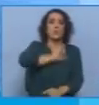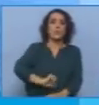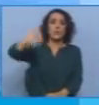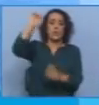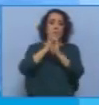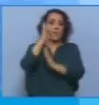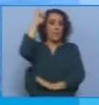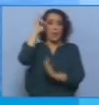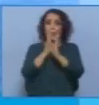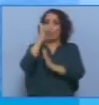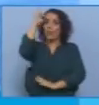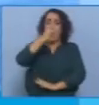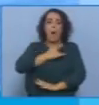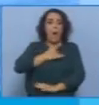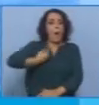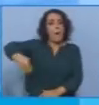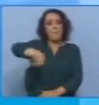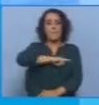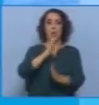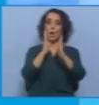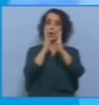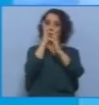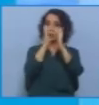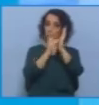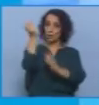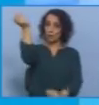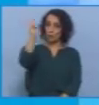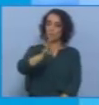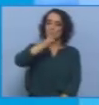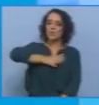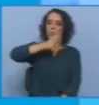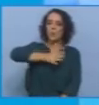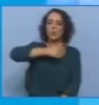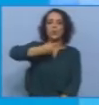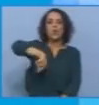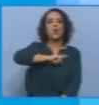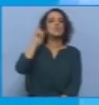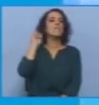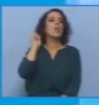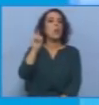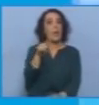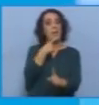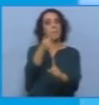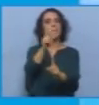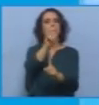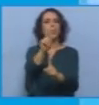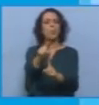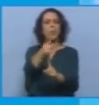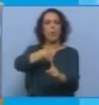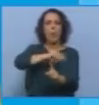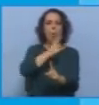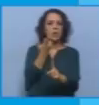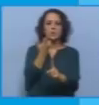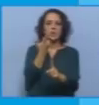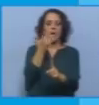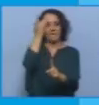ama. A verdade é que Jesus nos vem para dizer tudo o que nós valemos. E o que acontece é exatamente essa pergunta. Resvalamos tão facilmente para cima